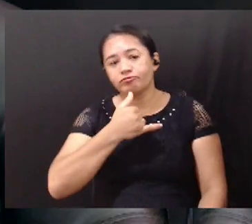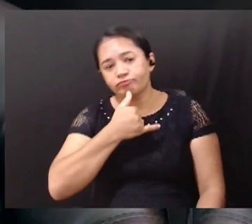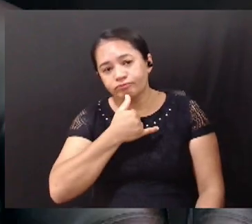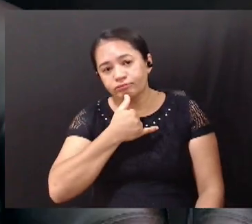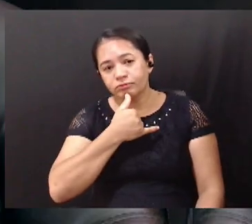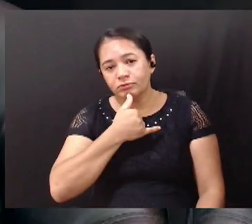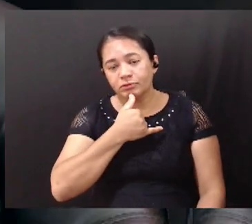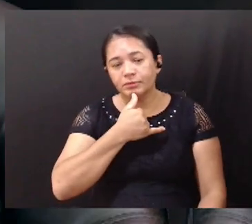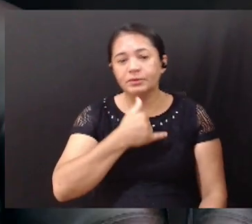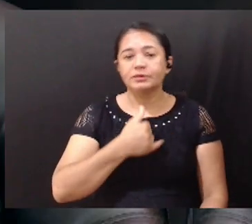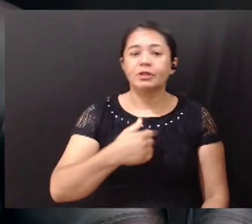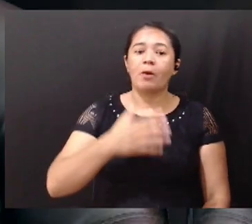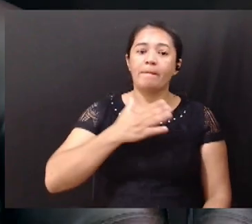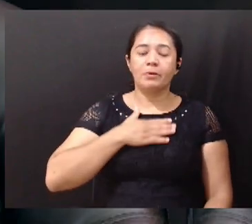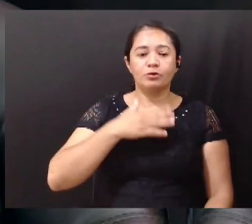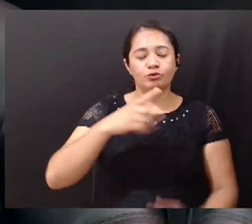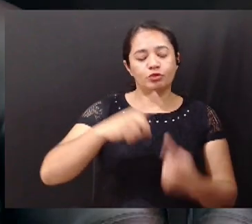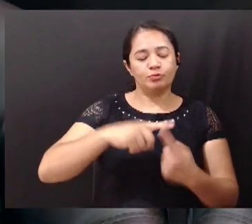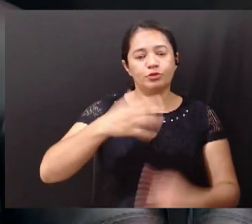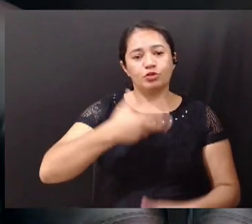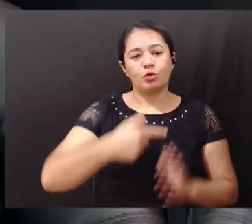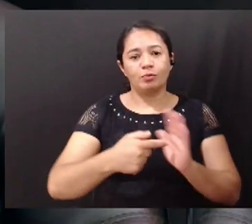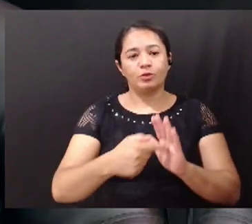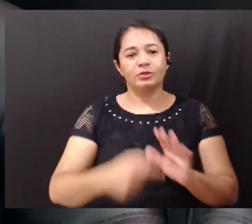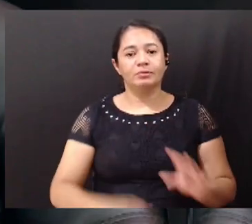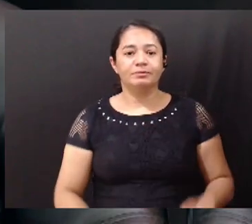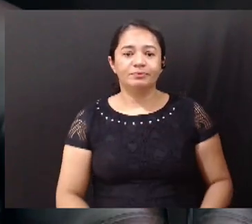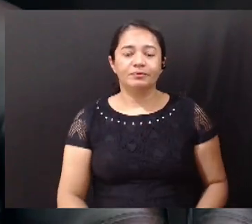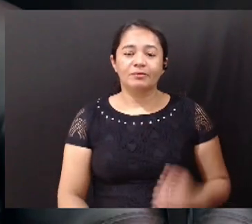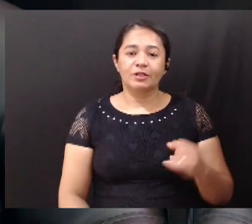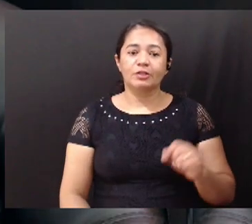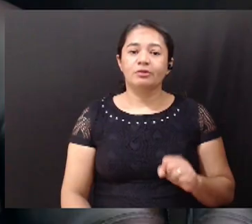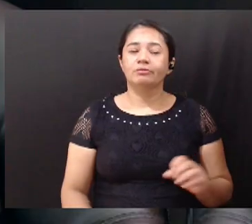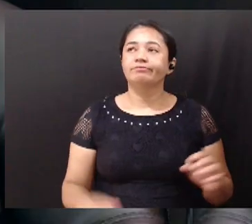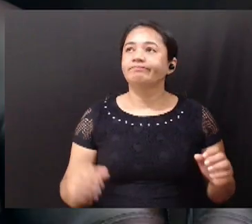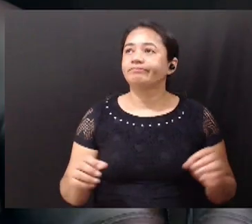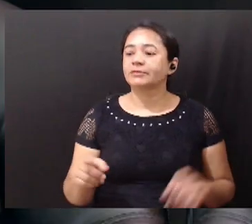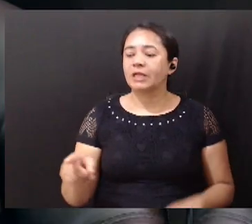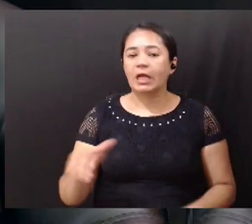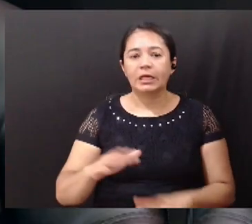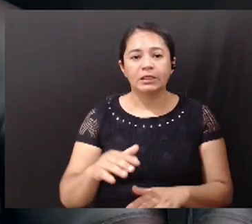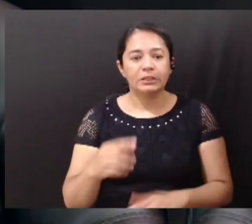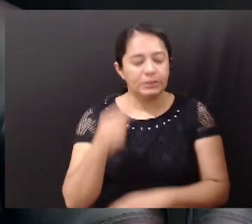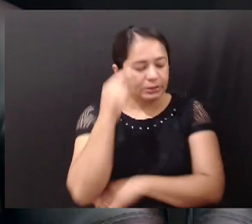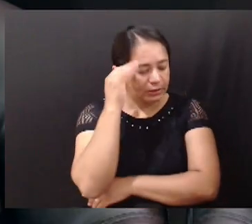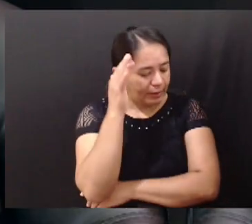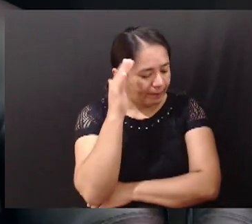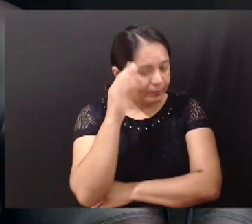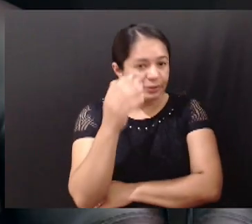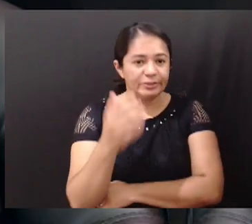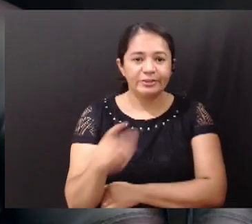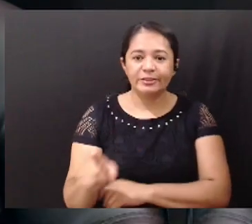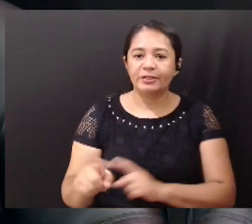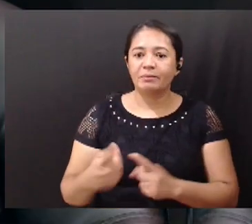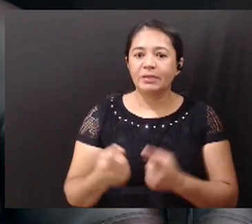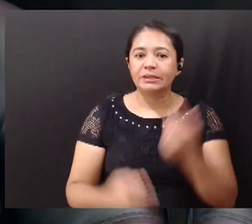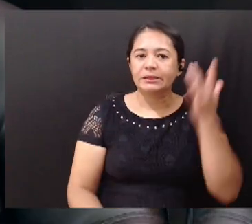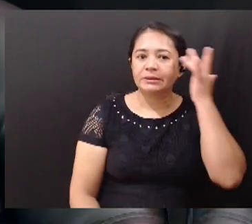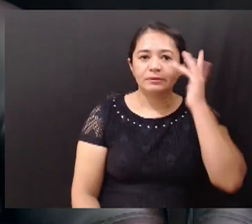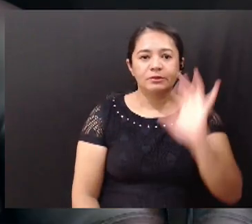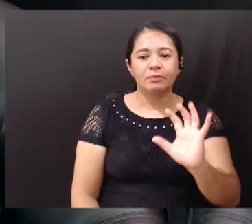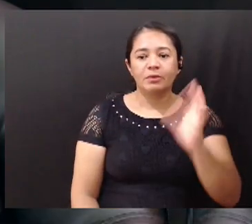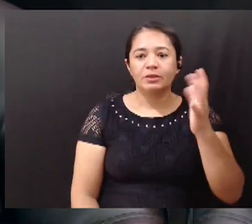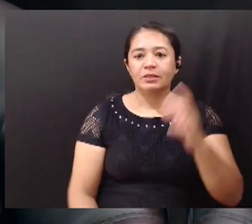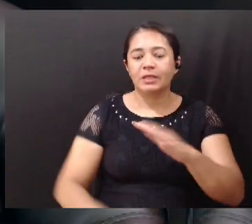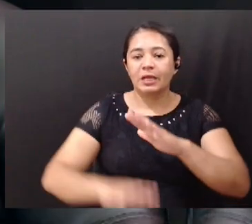forma. Se a gente deixa no ar subentendido de que algo não está acontecendo, essa criança vai começar a demandar